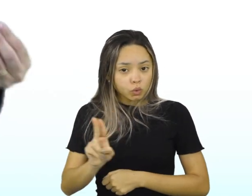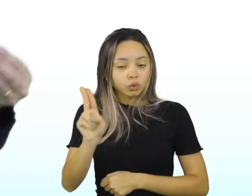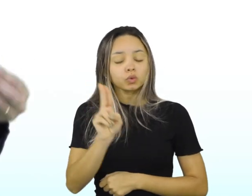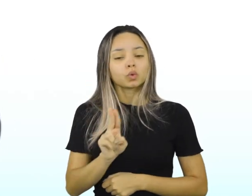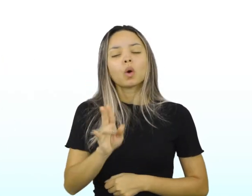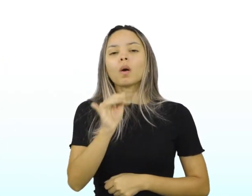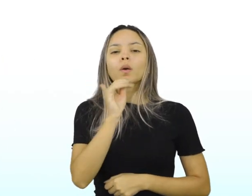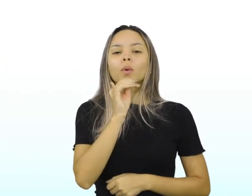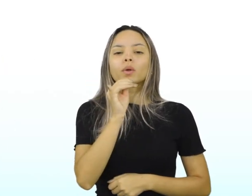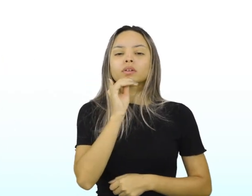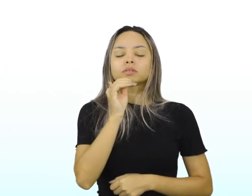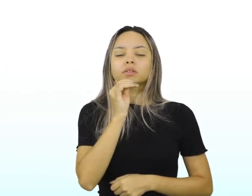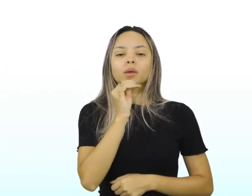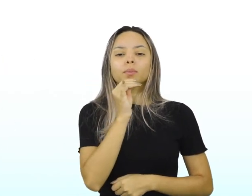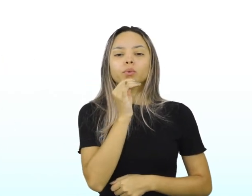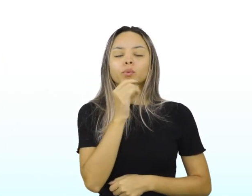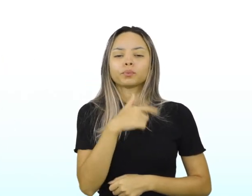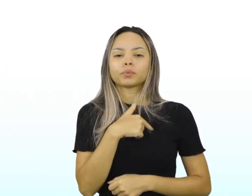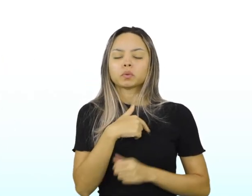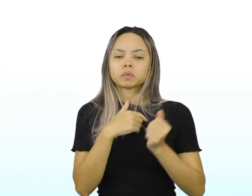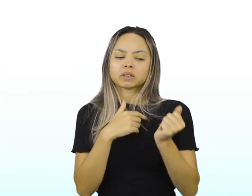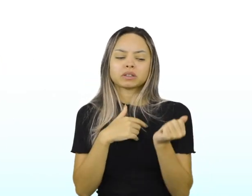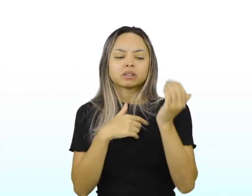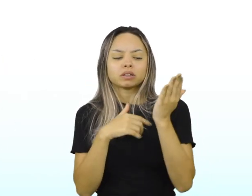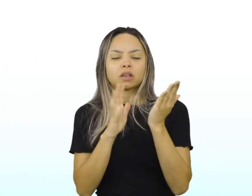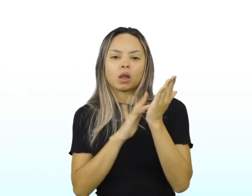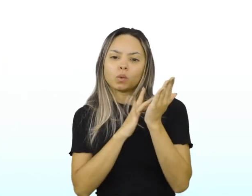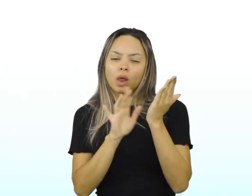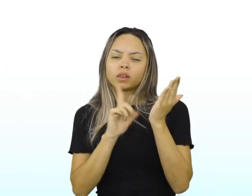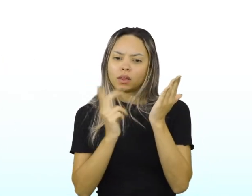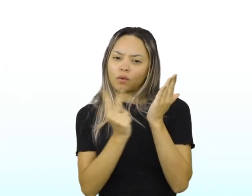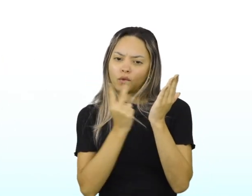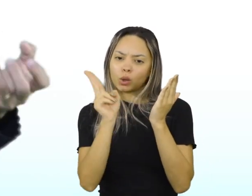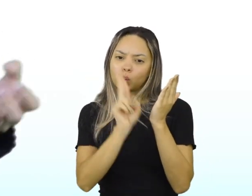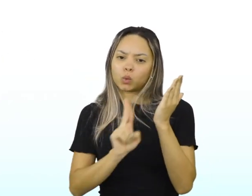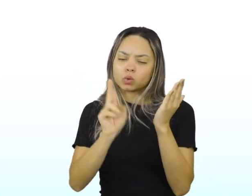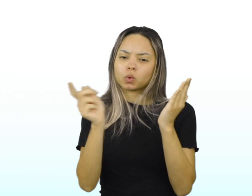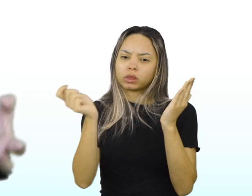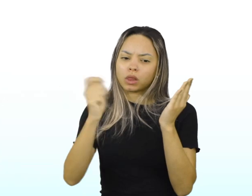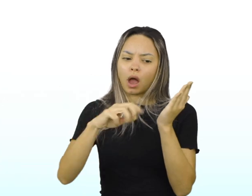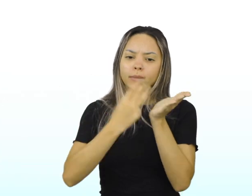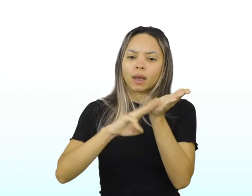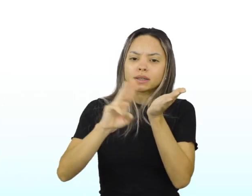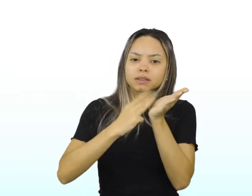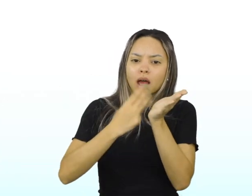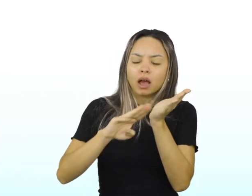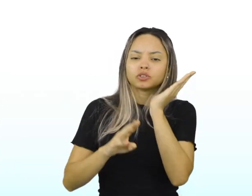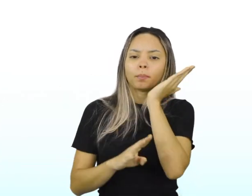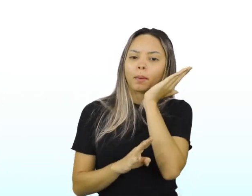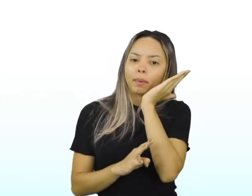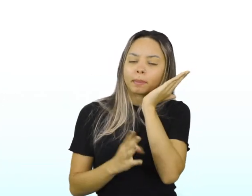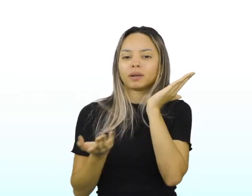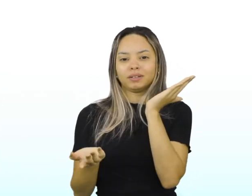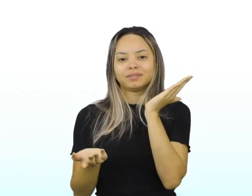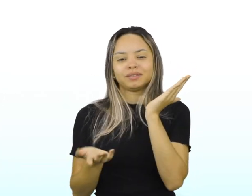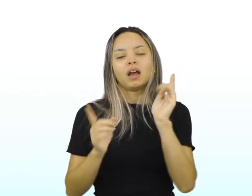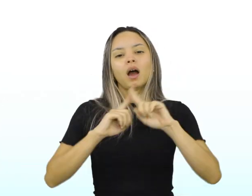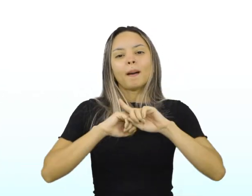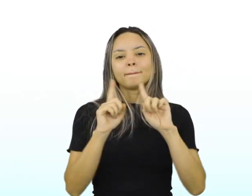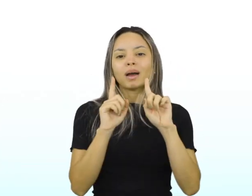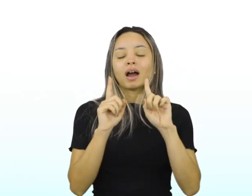de uso. Por exemplo, se eu pego lá um celular, ele tem um valor de uso, eu posso usar ele para mandar mensagem, para